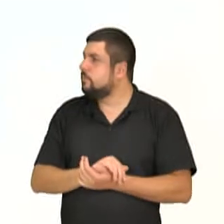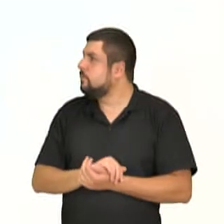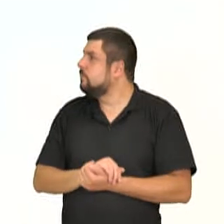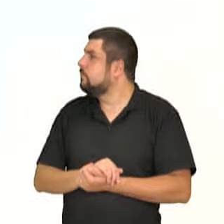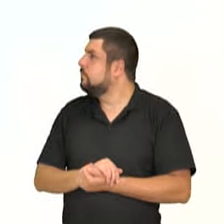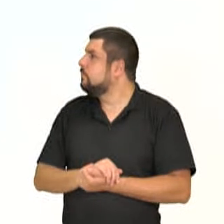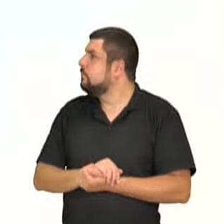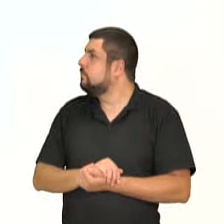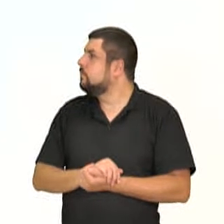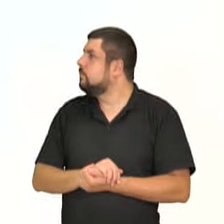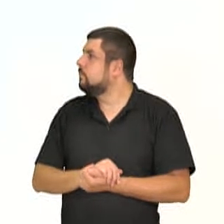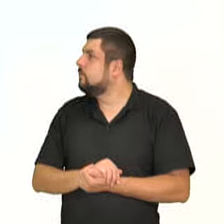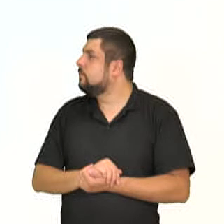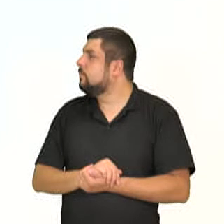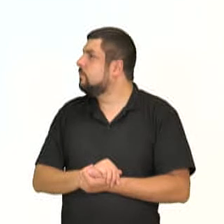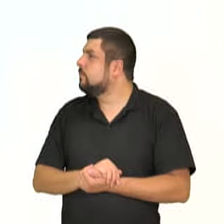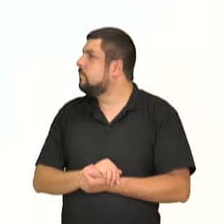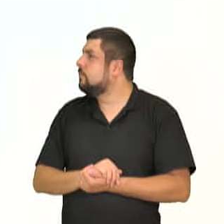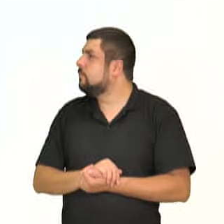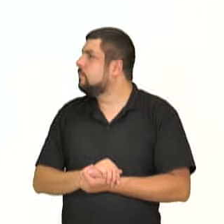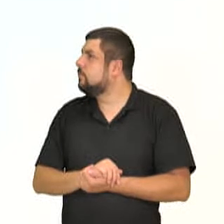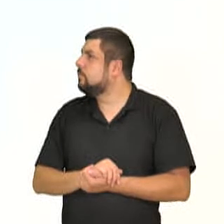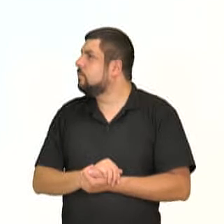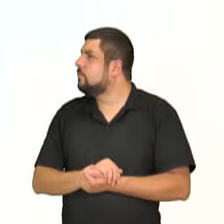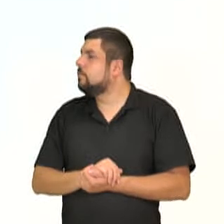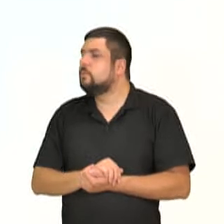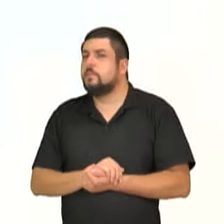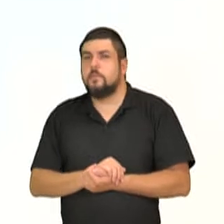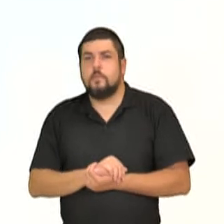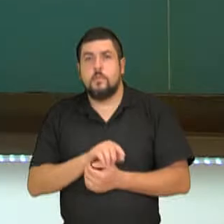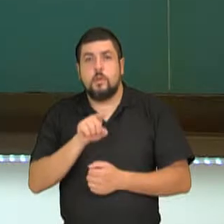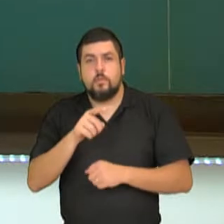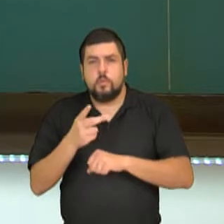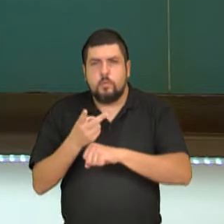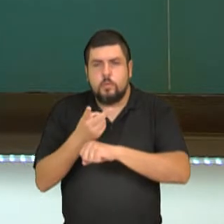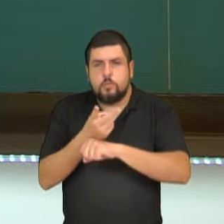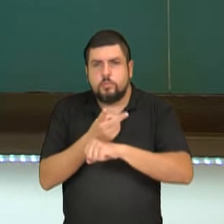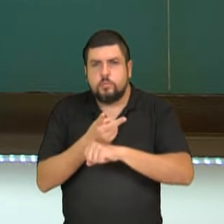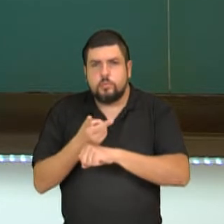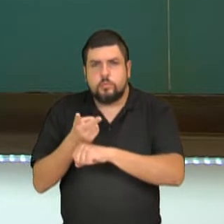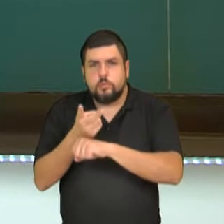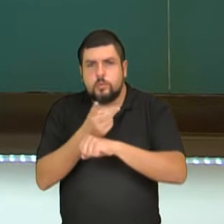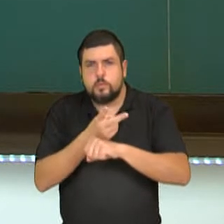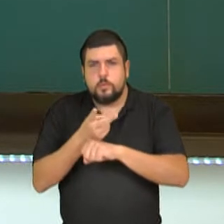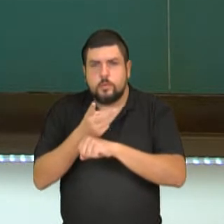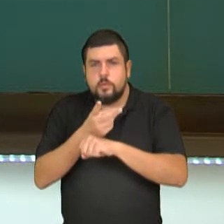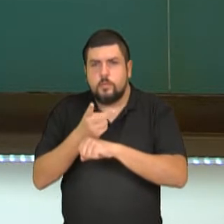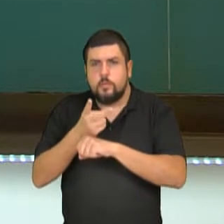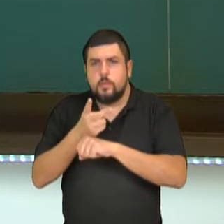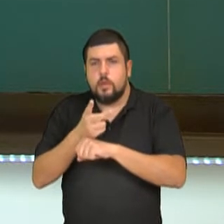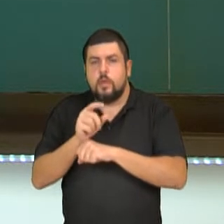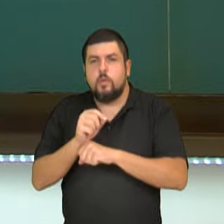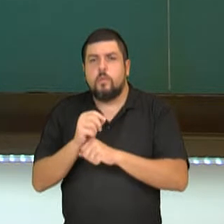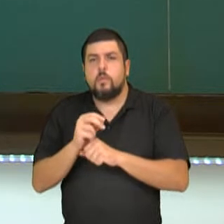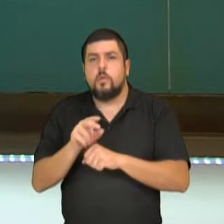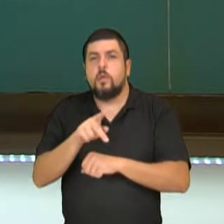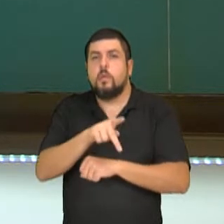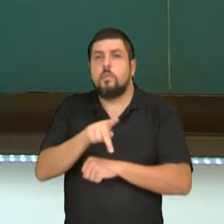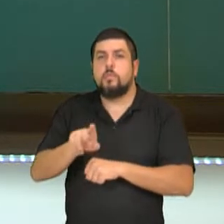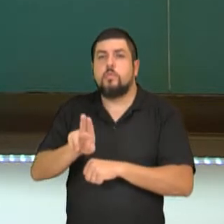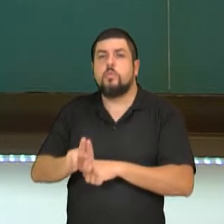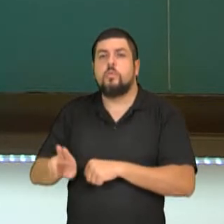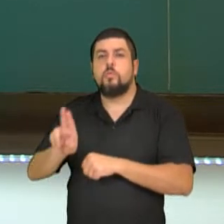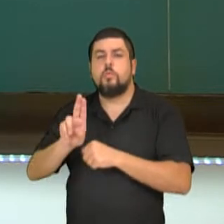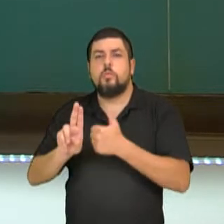pronome usado por la professora? Você vai localizar, vai procurar ali, vai responder. Que pronome ela usou? Por